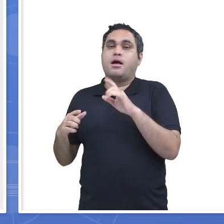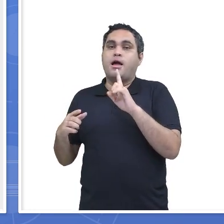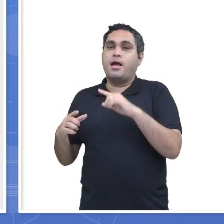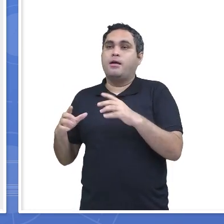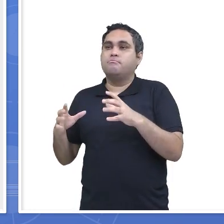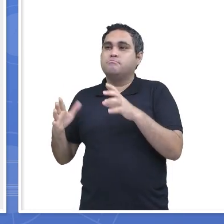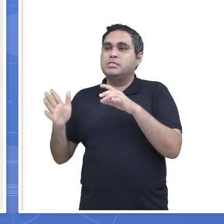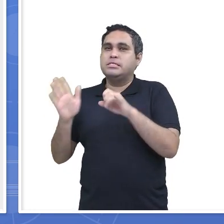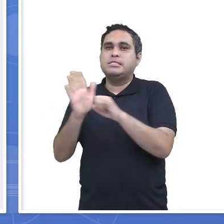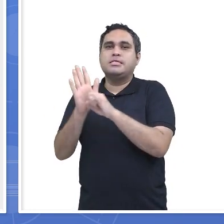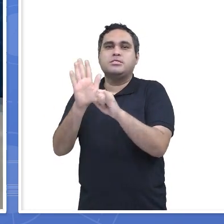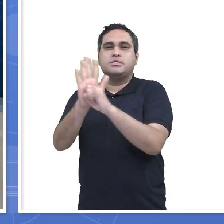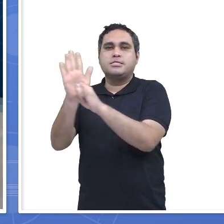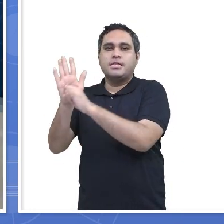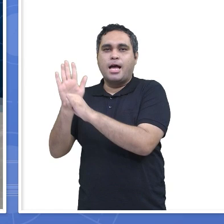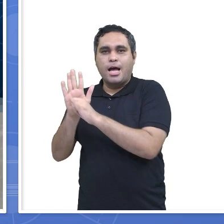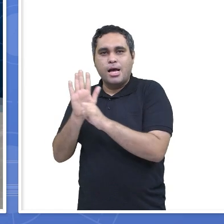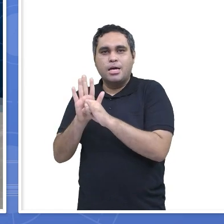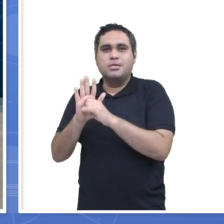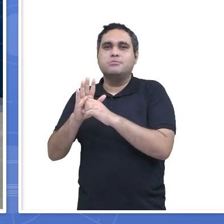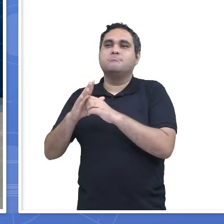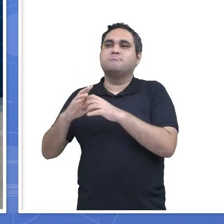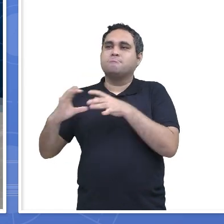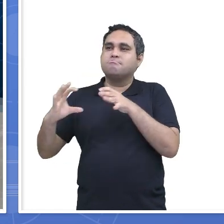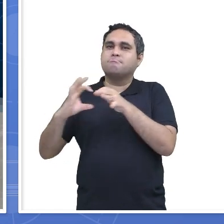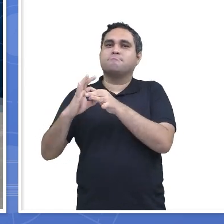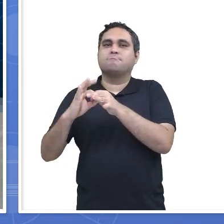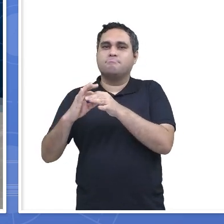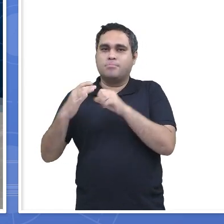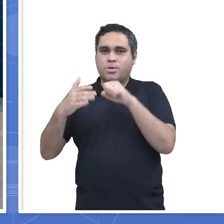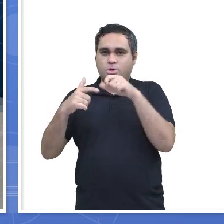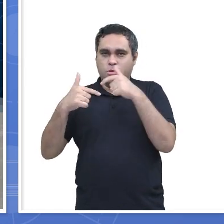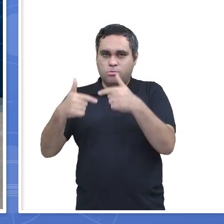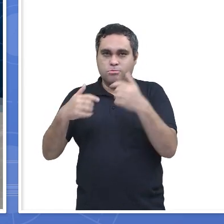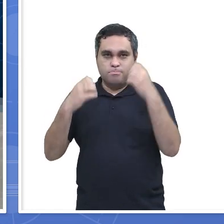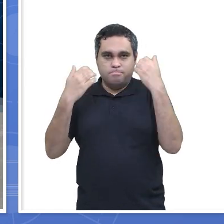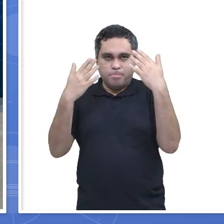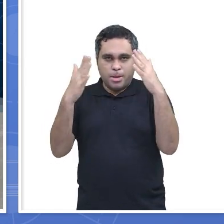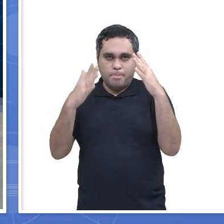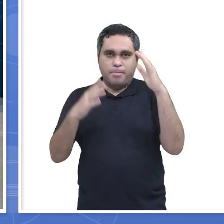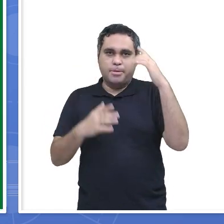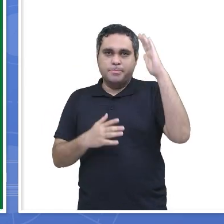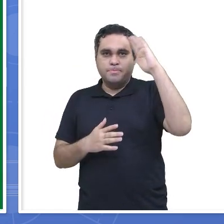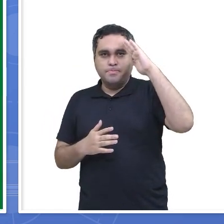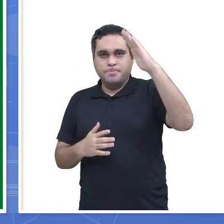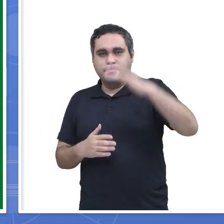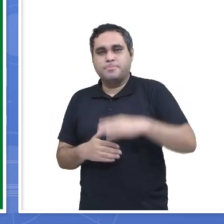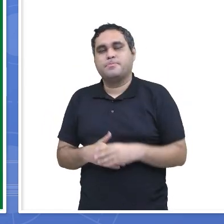identitárias. Correto? Muito bem, parabéns e até a próxima aula.